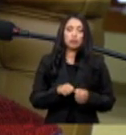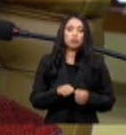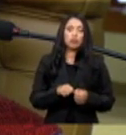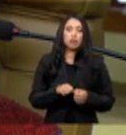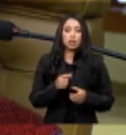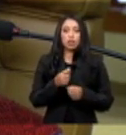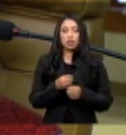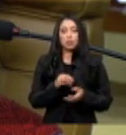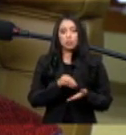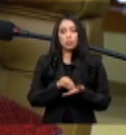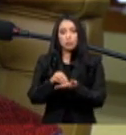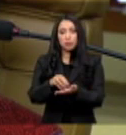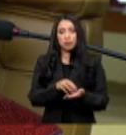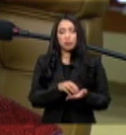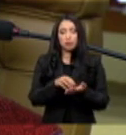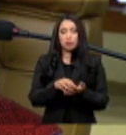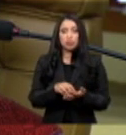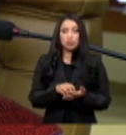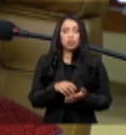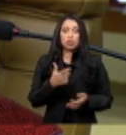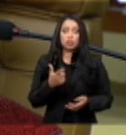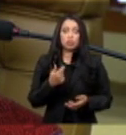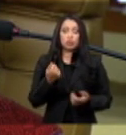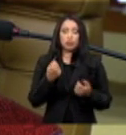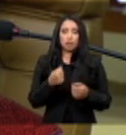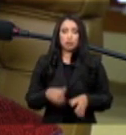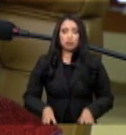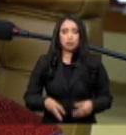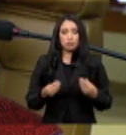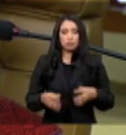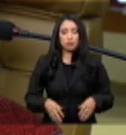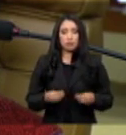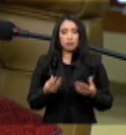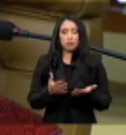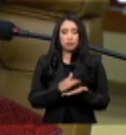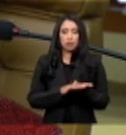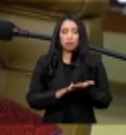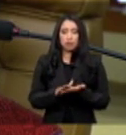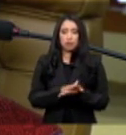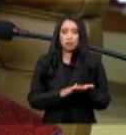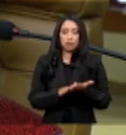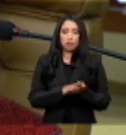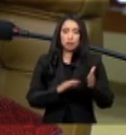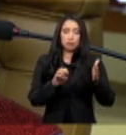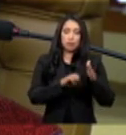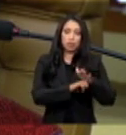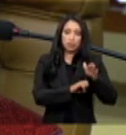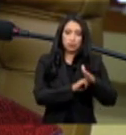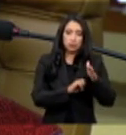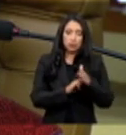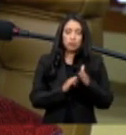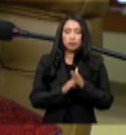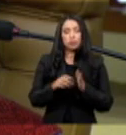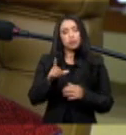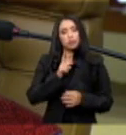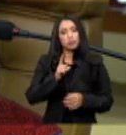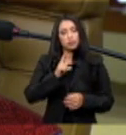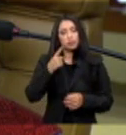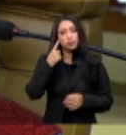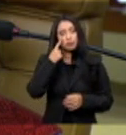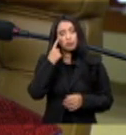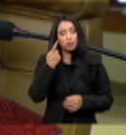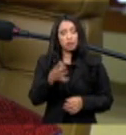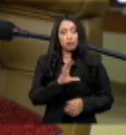operacionais de forma não onerosa às concessionárias sem qualquer condicionante que preserva o interesse público e